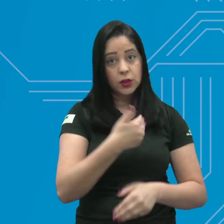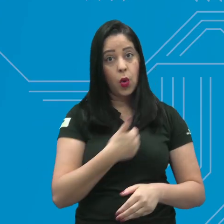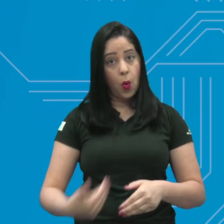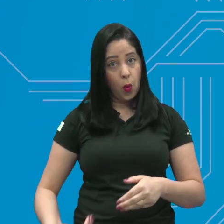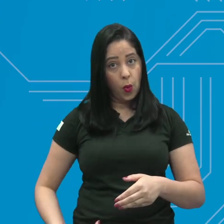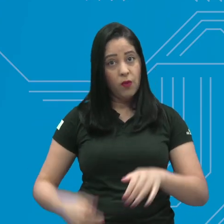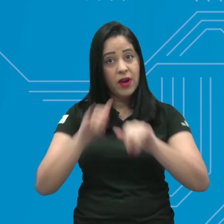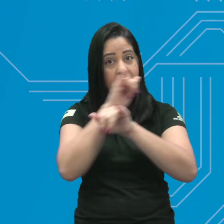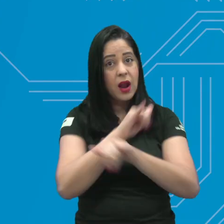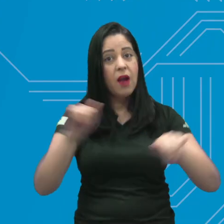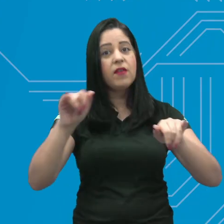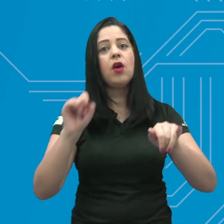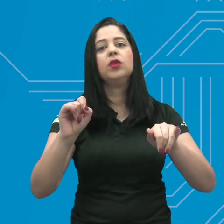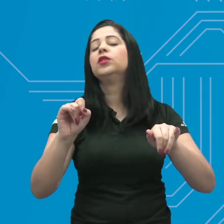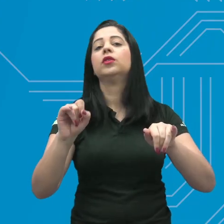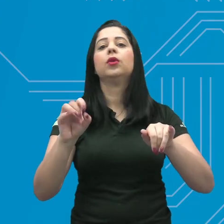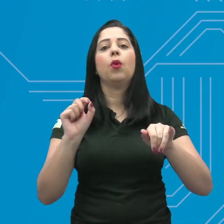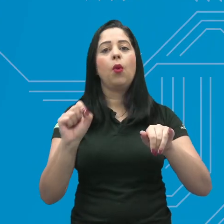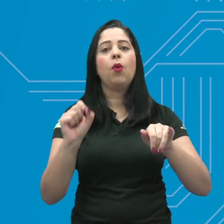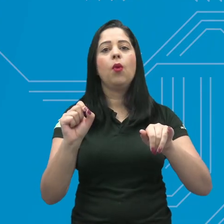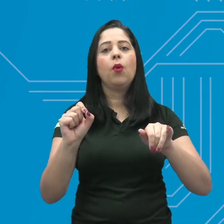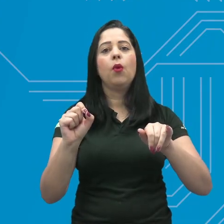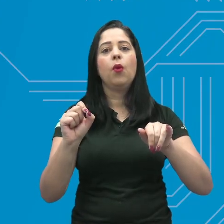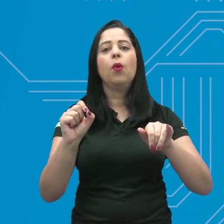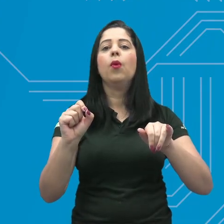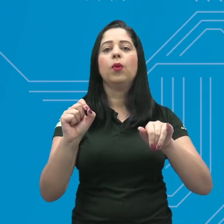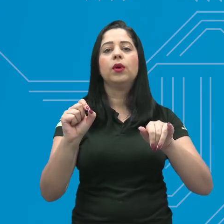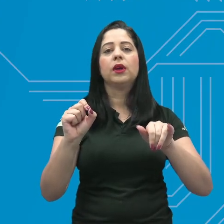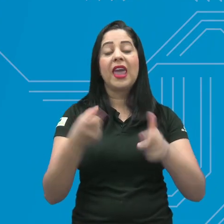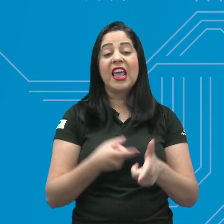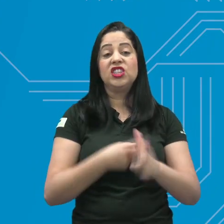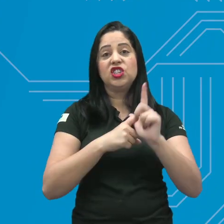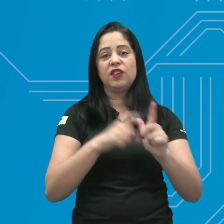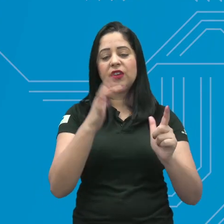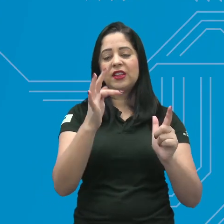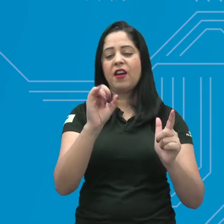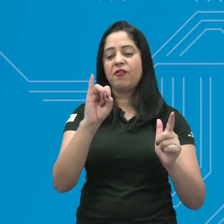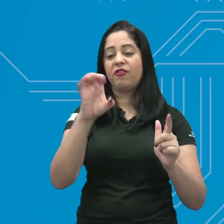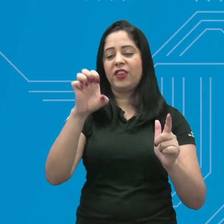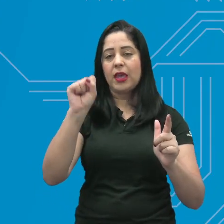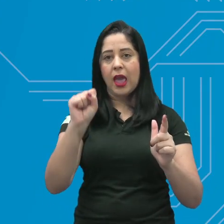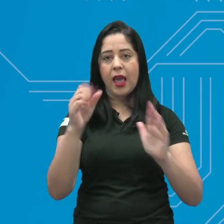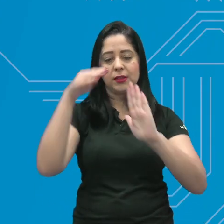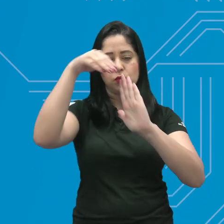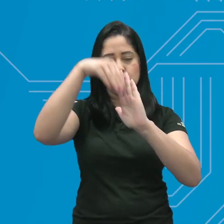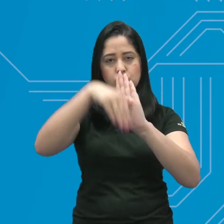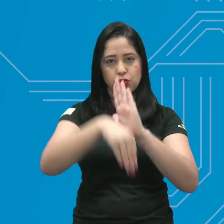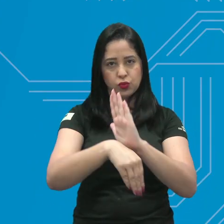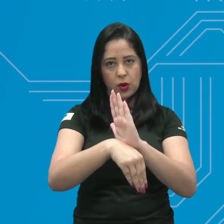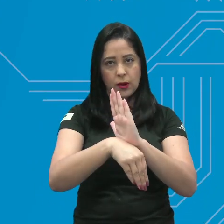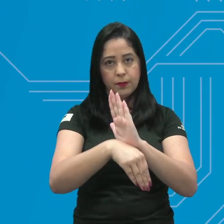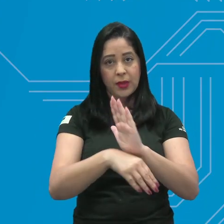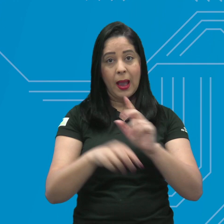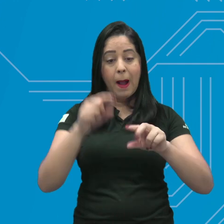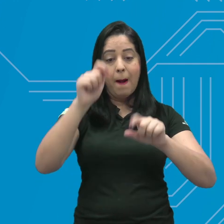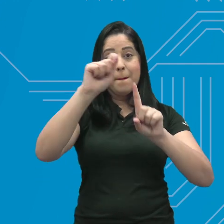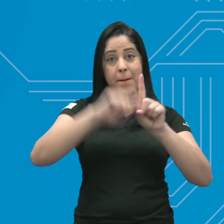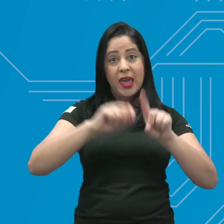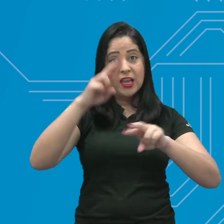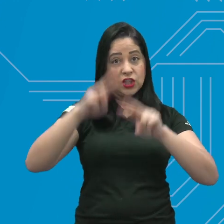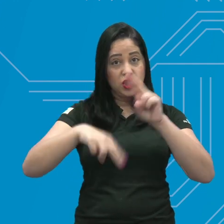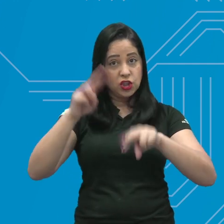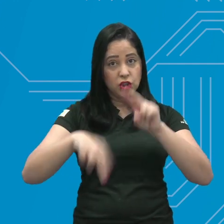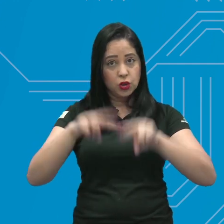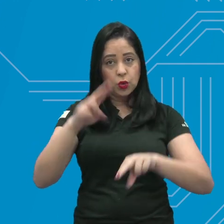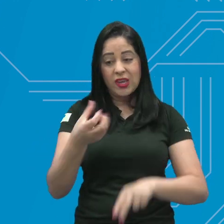novembro. O governo anunciou mais uma edição da campanha Desenrola FIES, com o objetivo de reduzir os índices de